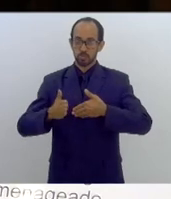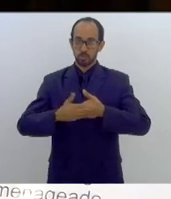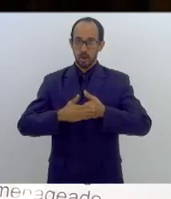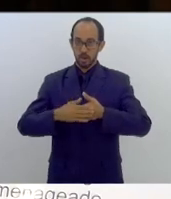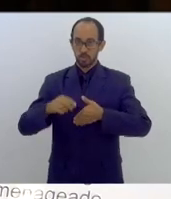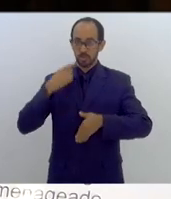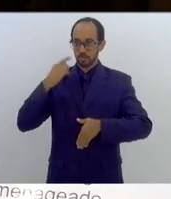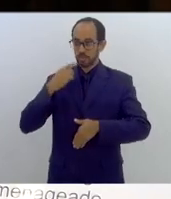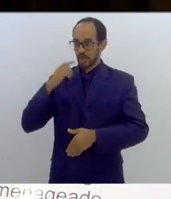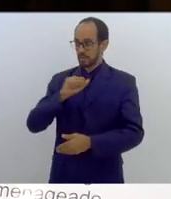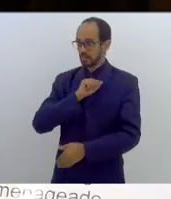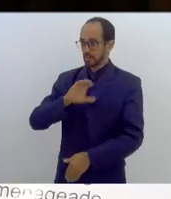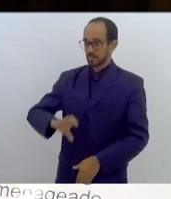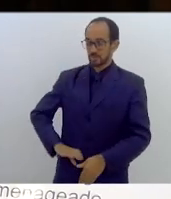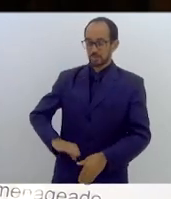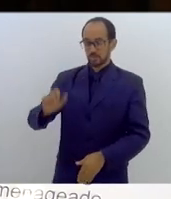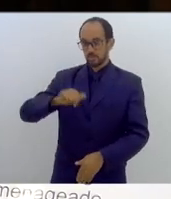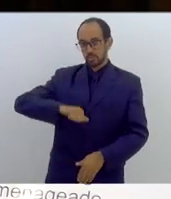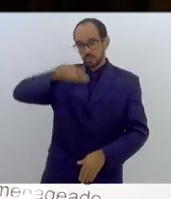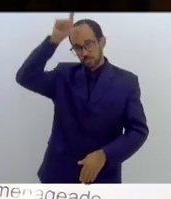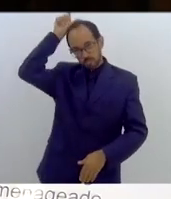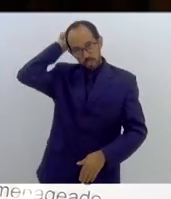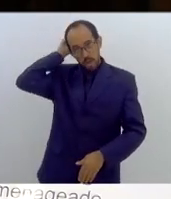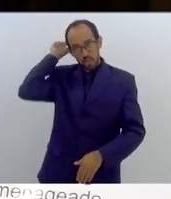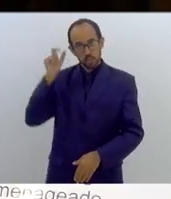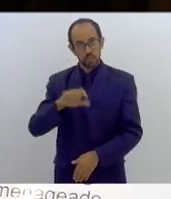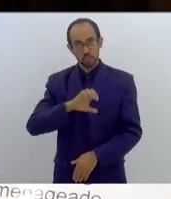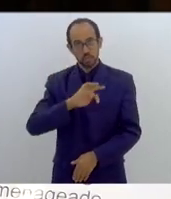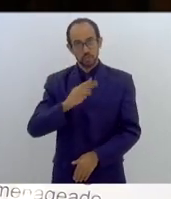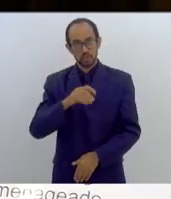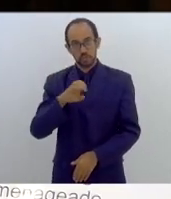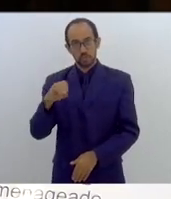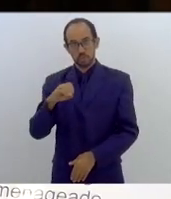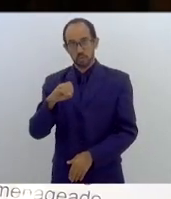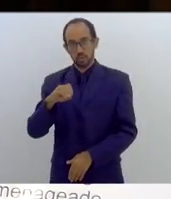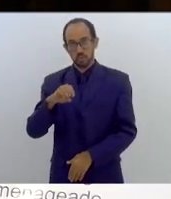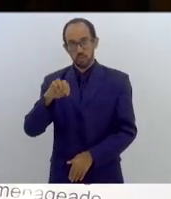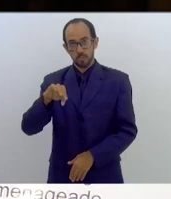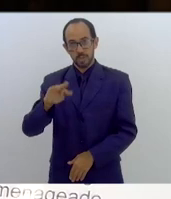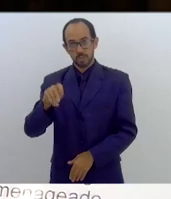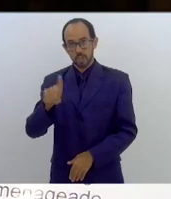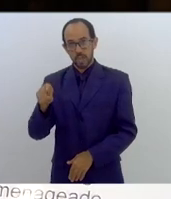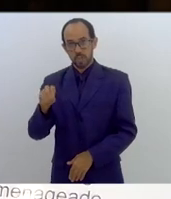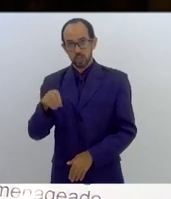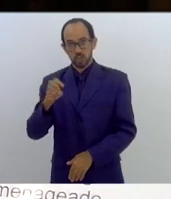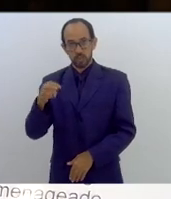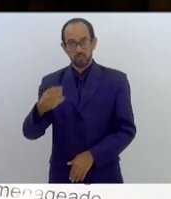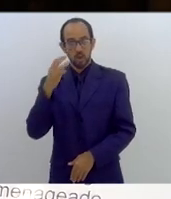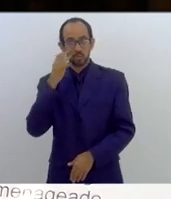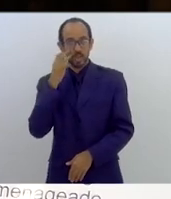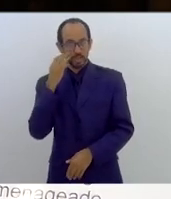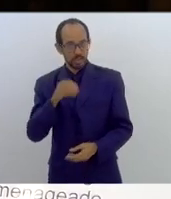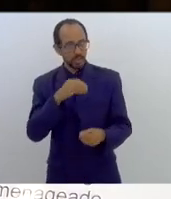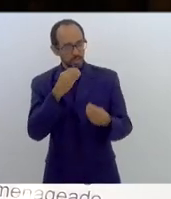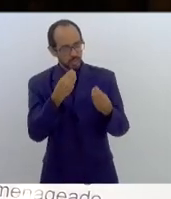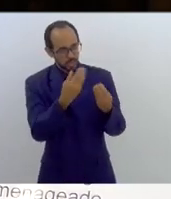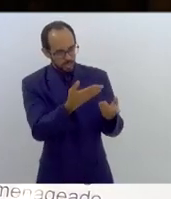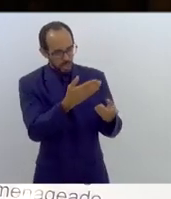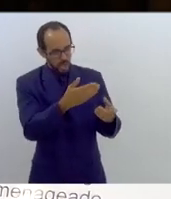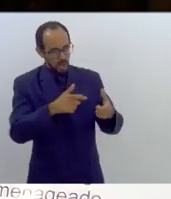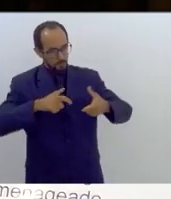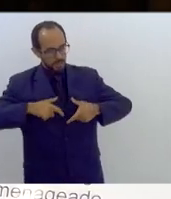André Ceciliano, Luiz Paulo, Chico Machado e Valdeque Carneiro, lhe outorga a medalha